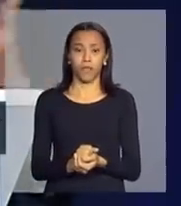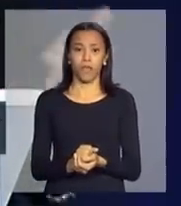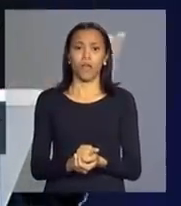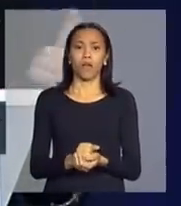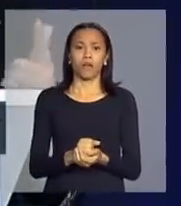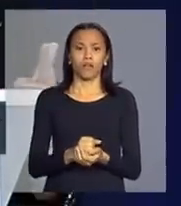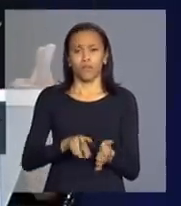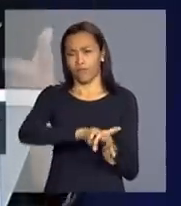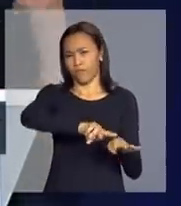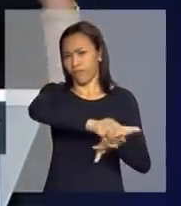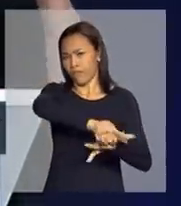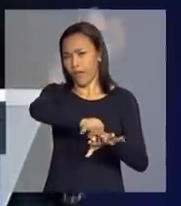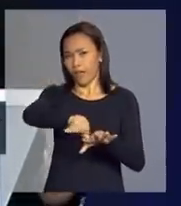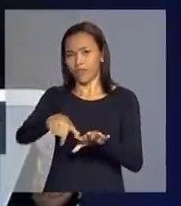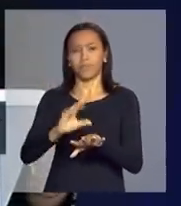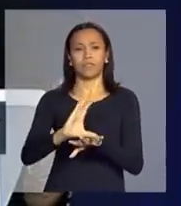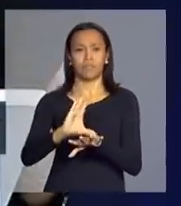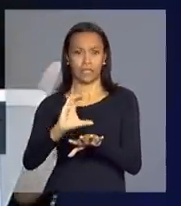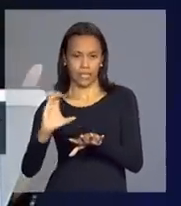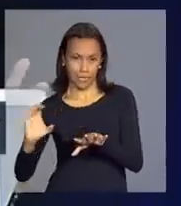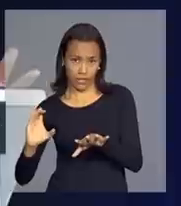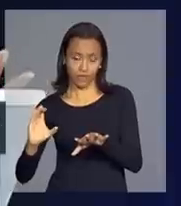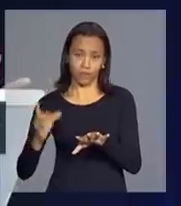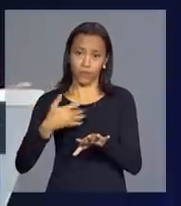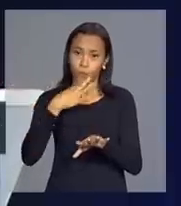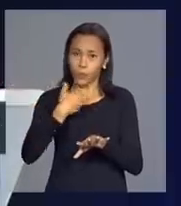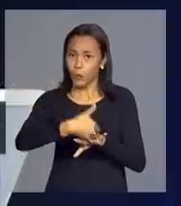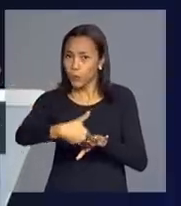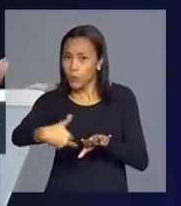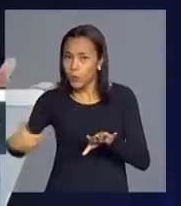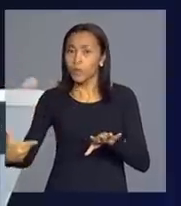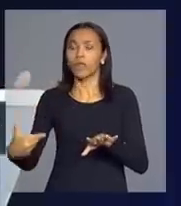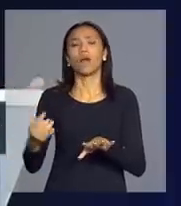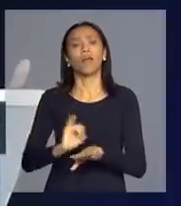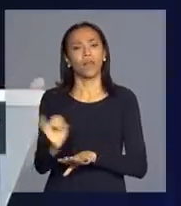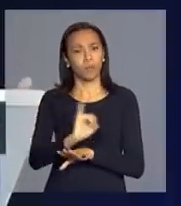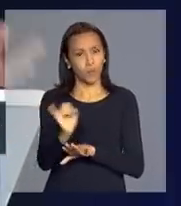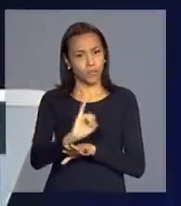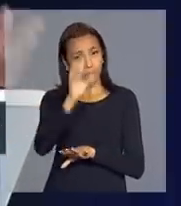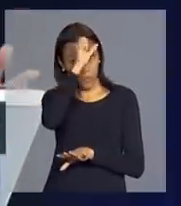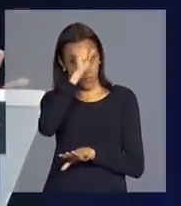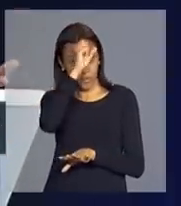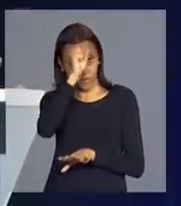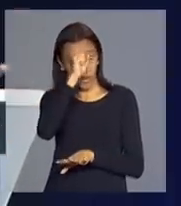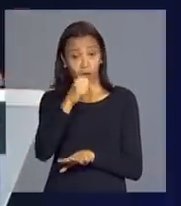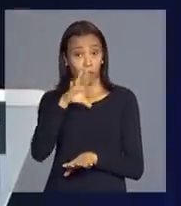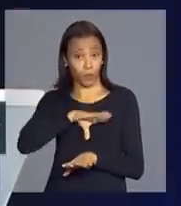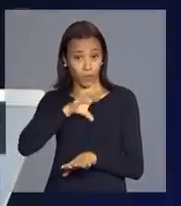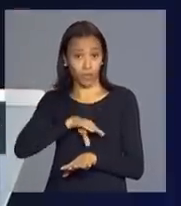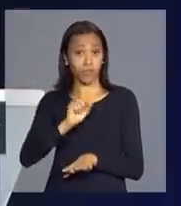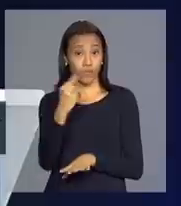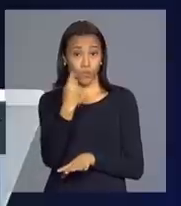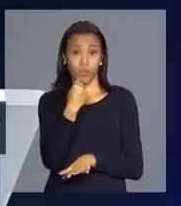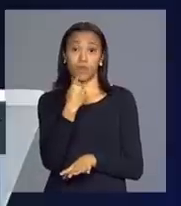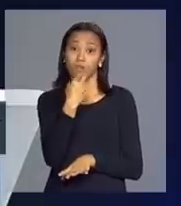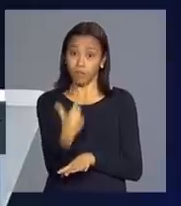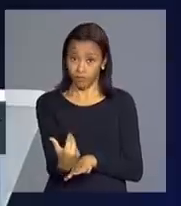um conjunto de ciências, é fundamental para aprender português e uma língua, pelo menos